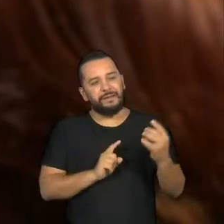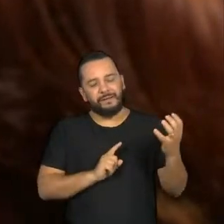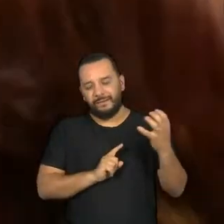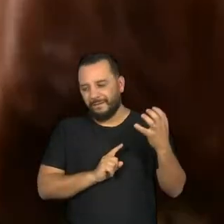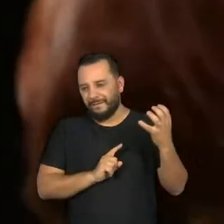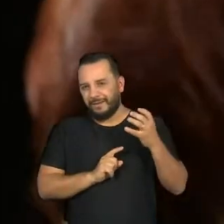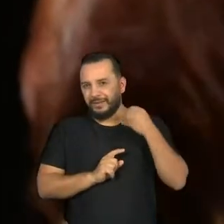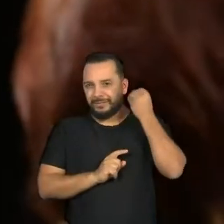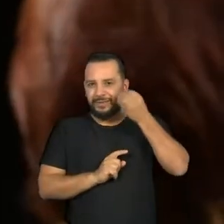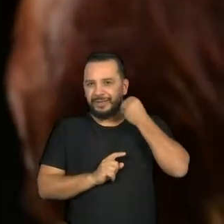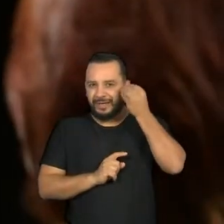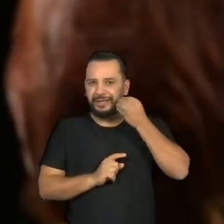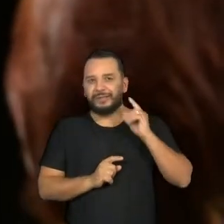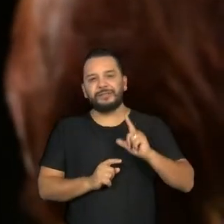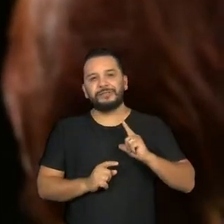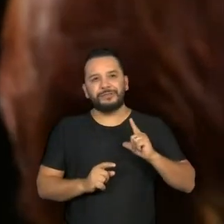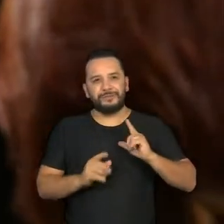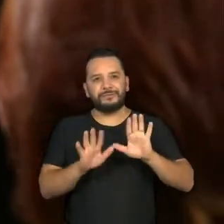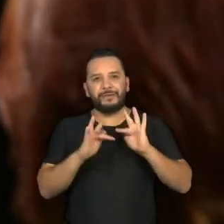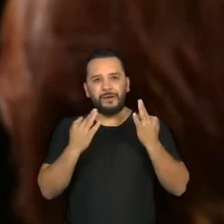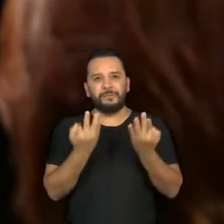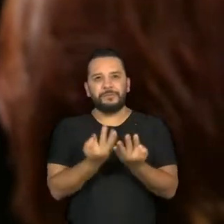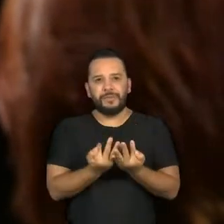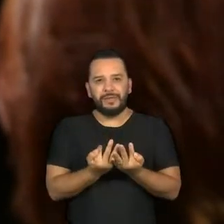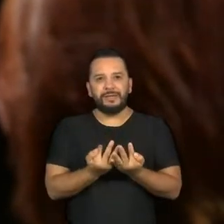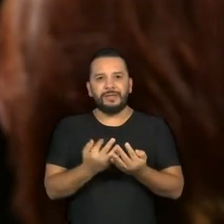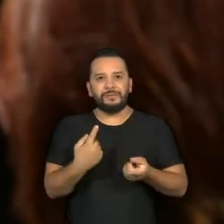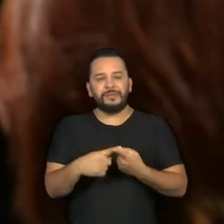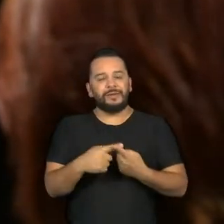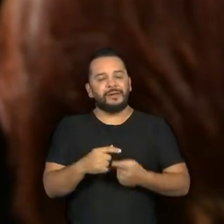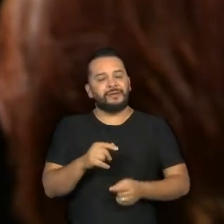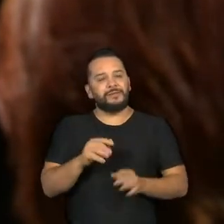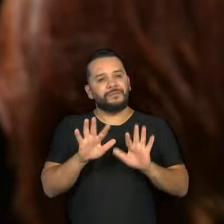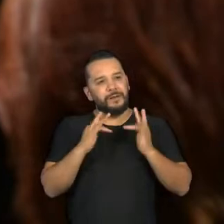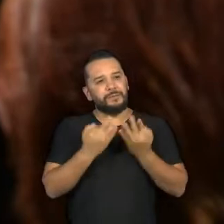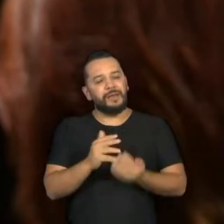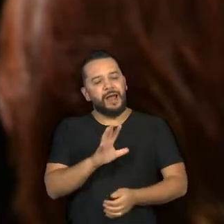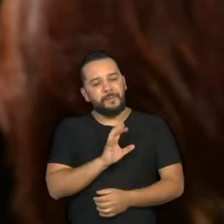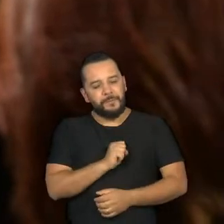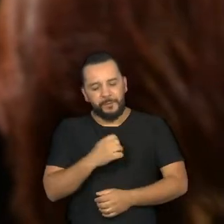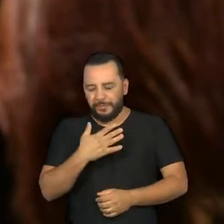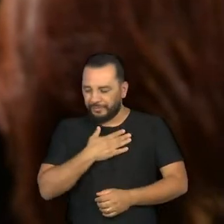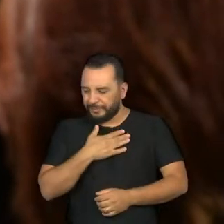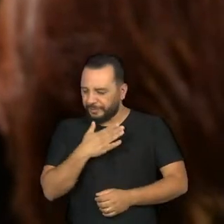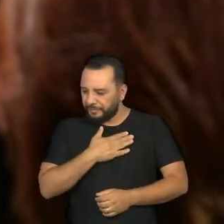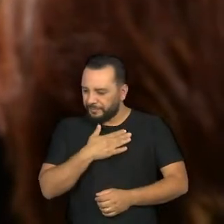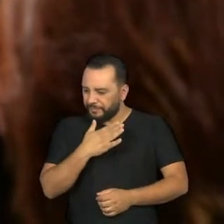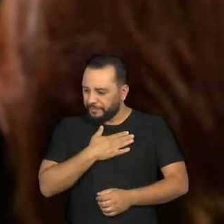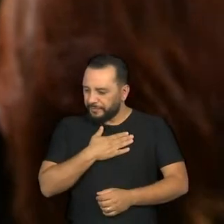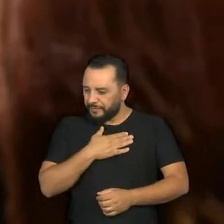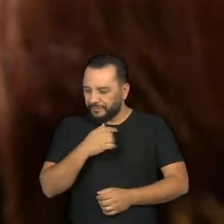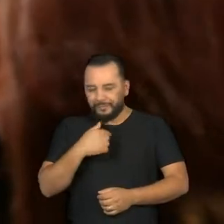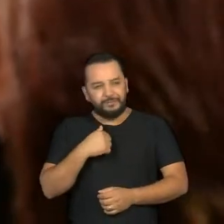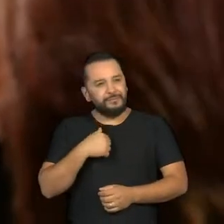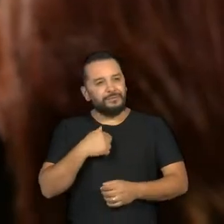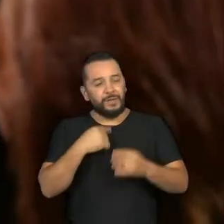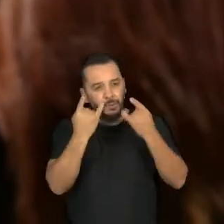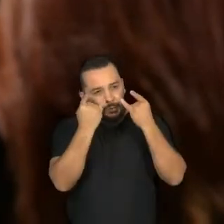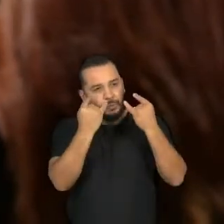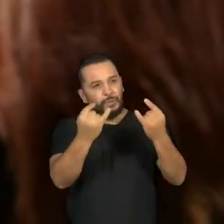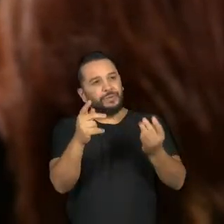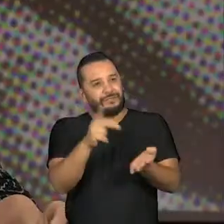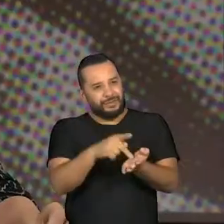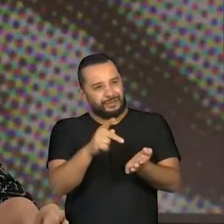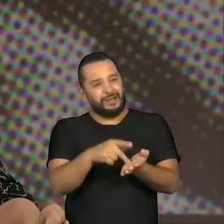essa vivência que eu tive familiar, do amor que minha família me deu, esse encanto que